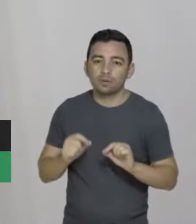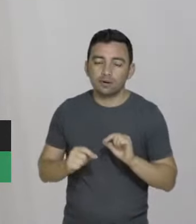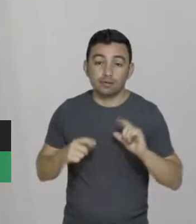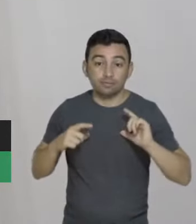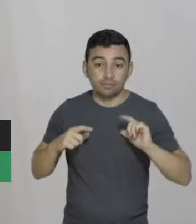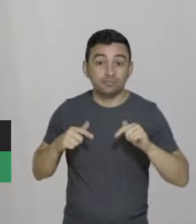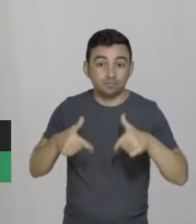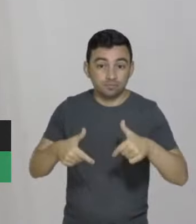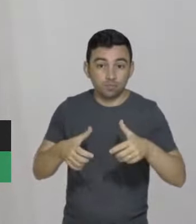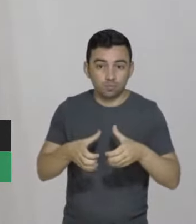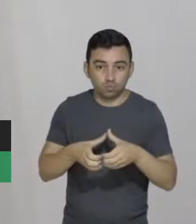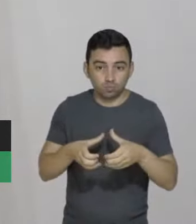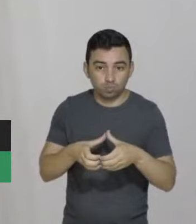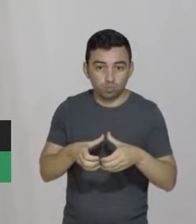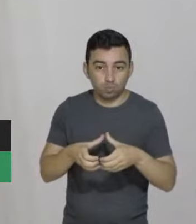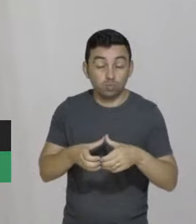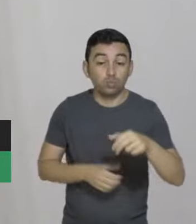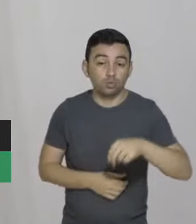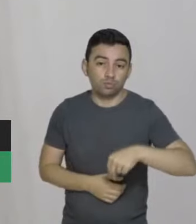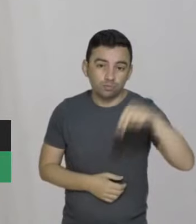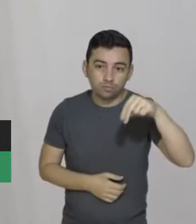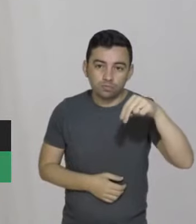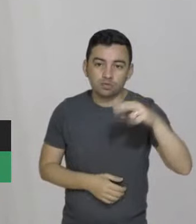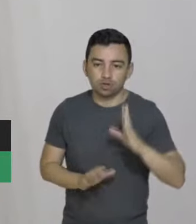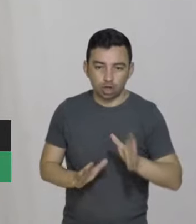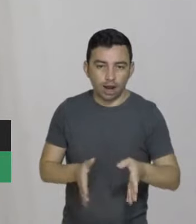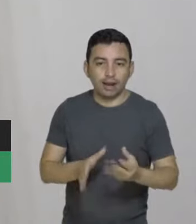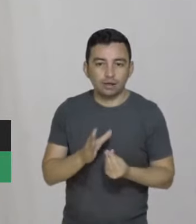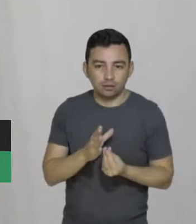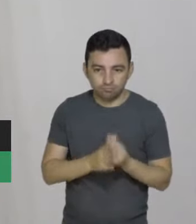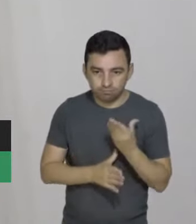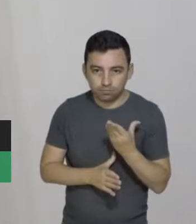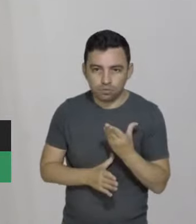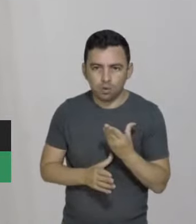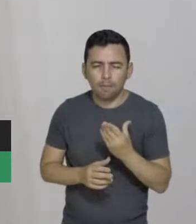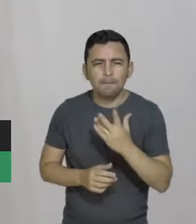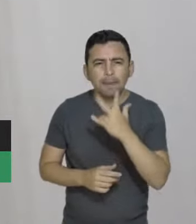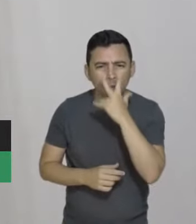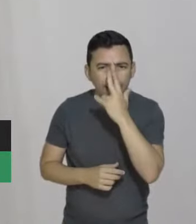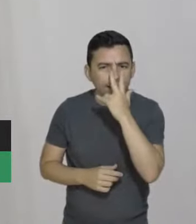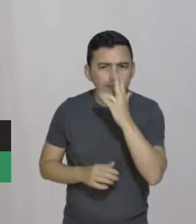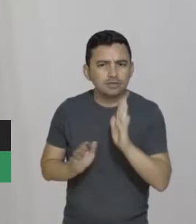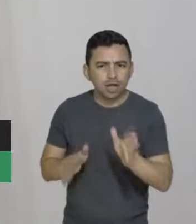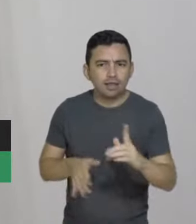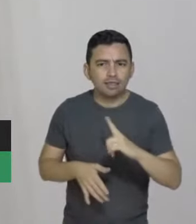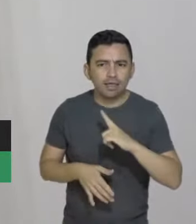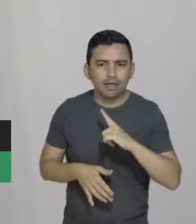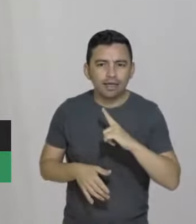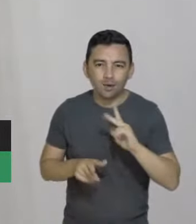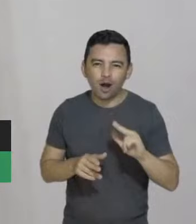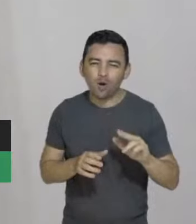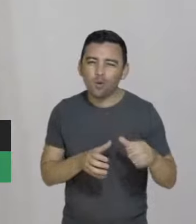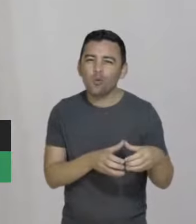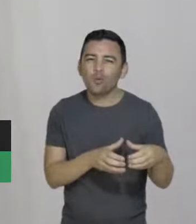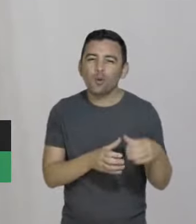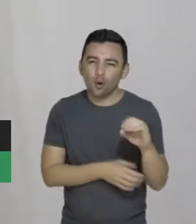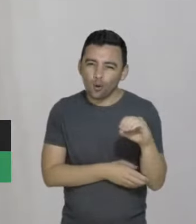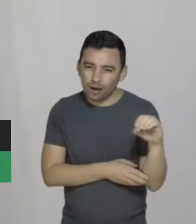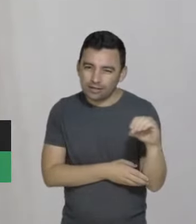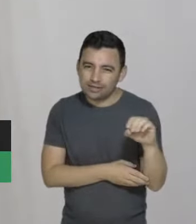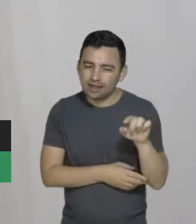na nossa bancada do Norte. Nós criamos a bancada do Norte, muito parecida com o que já existe nessa casa, a bancada do Oeste, que conseguiu